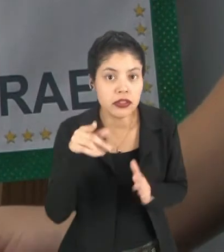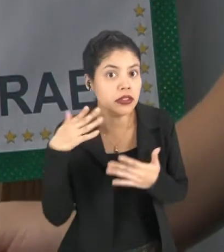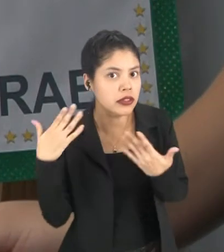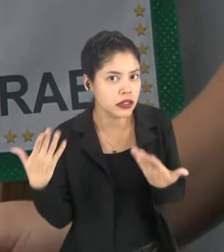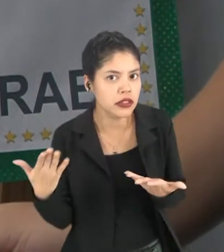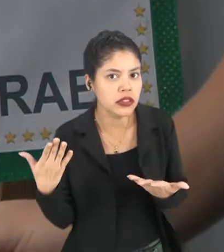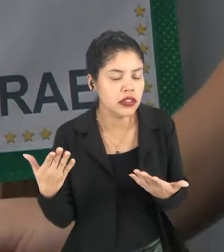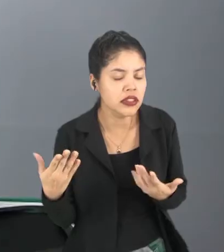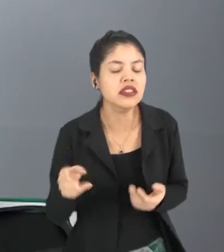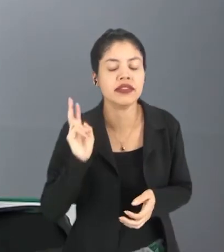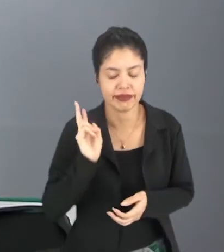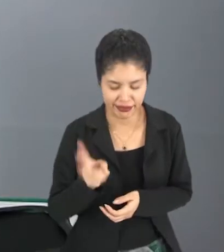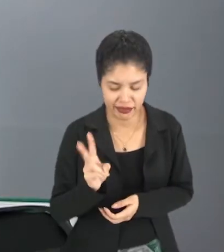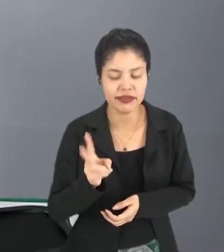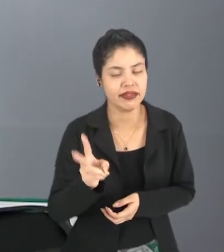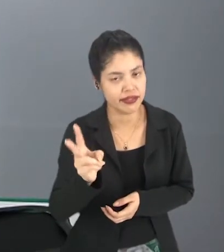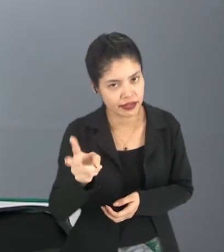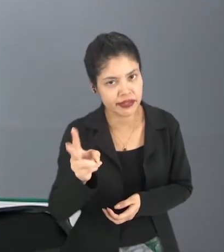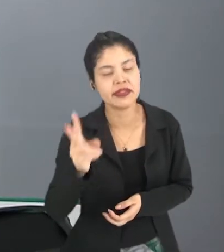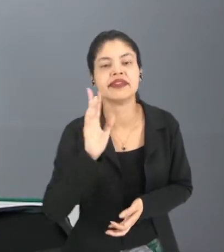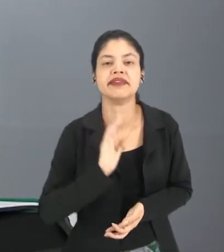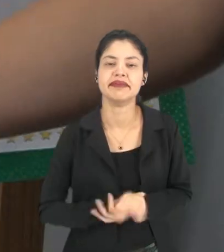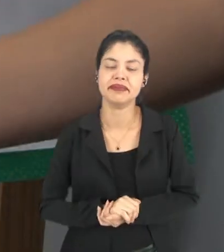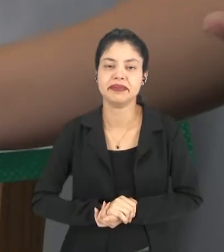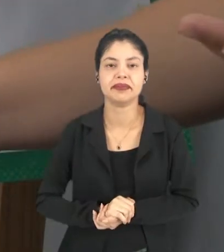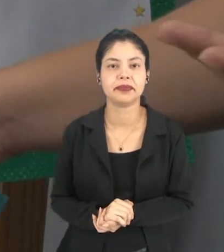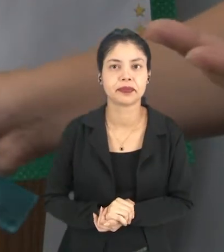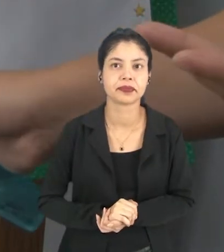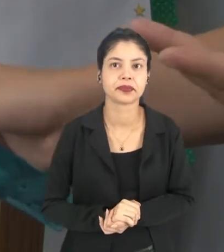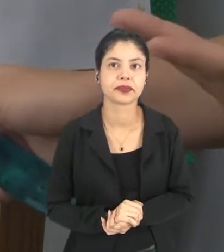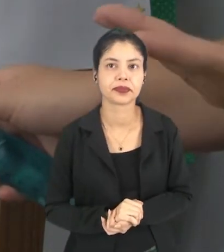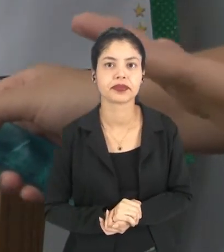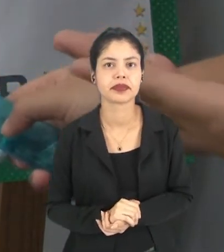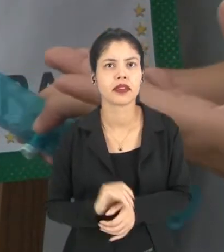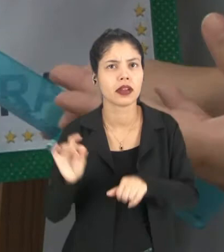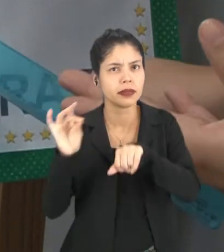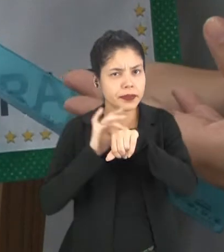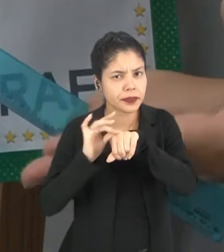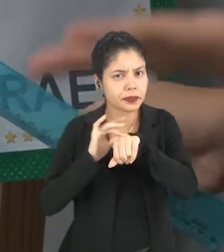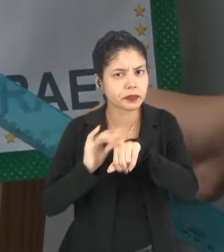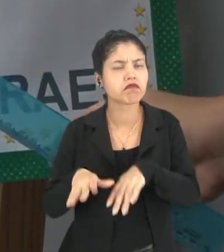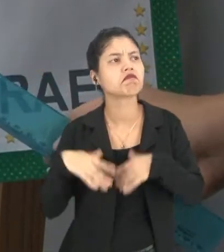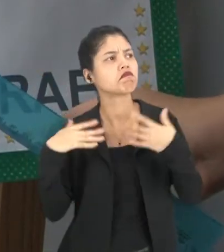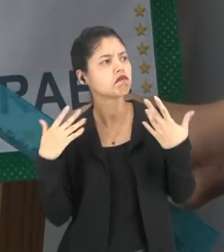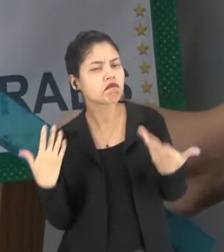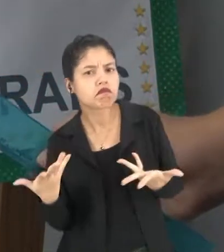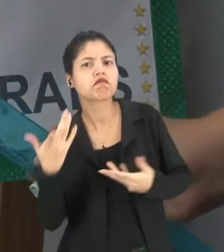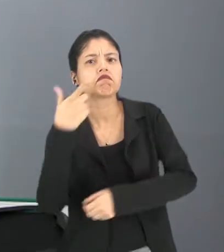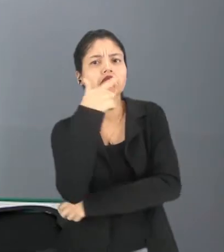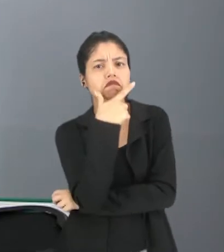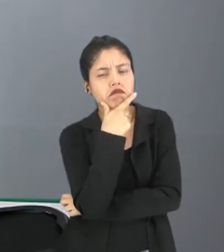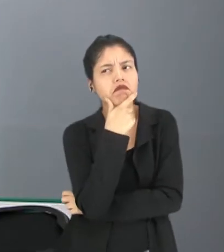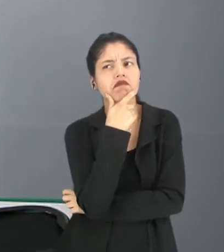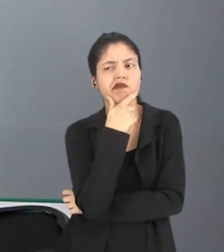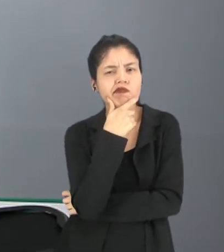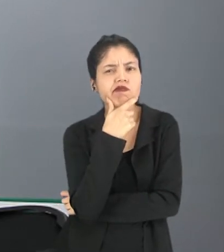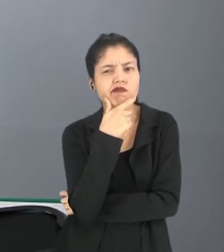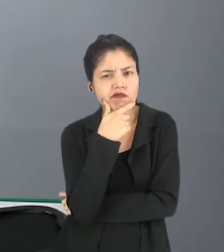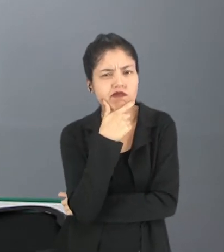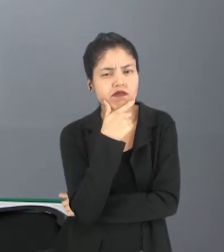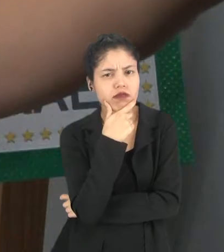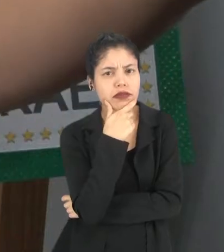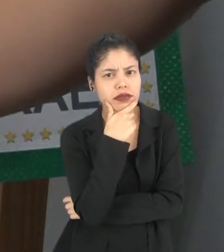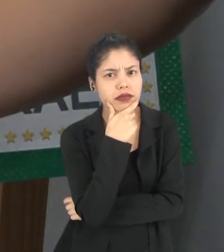que vai continuar. E as pretas, então, dá um ar de